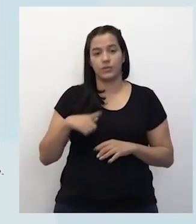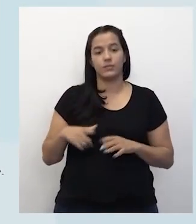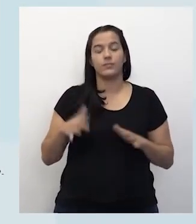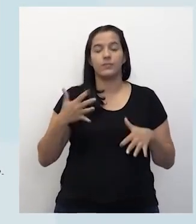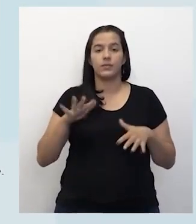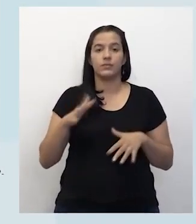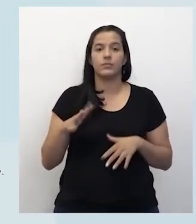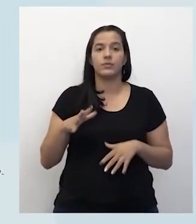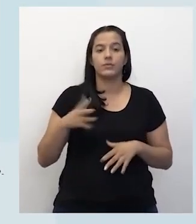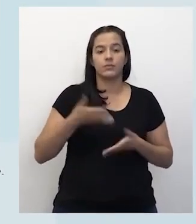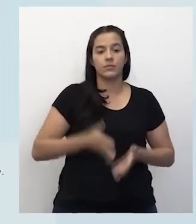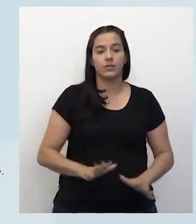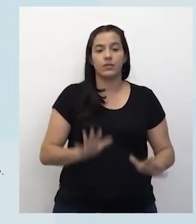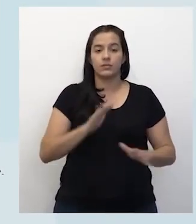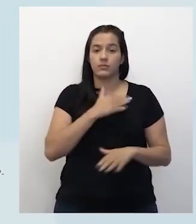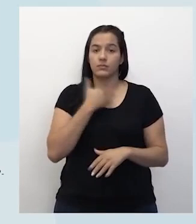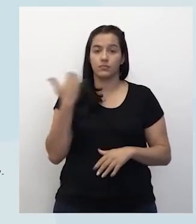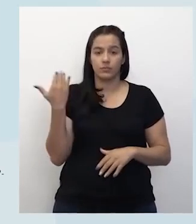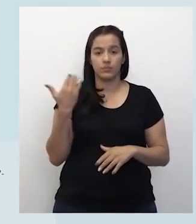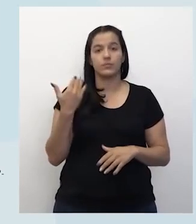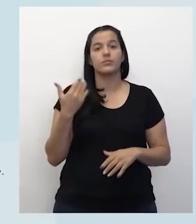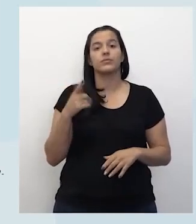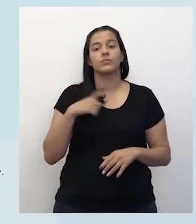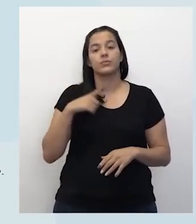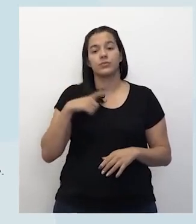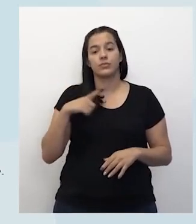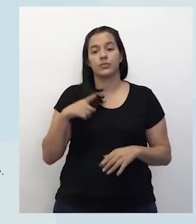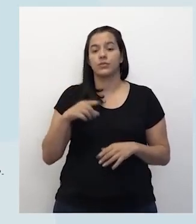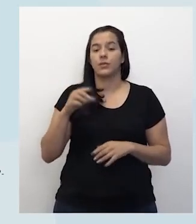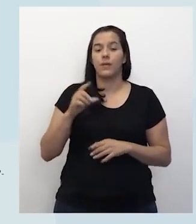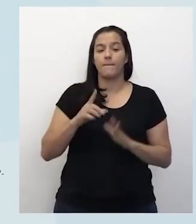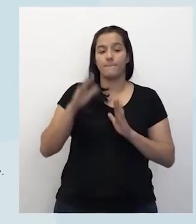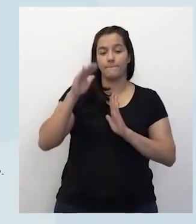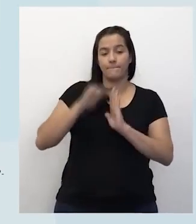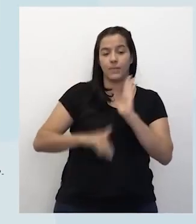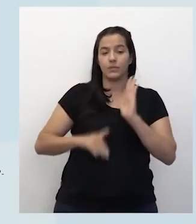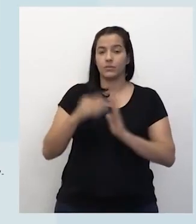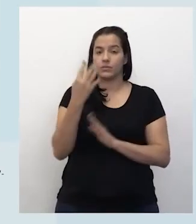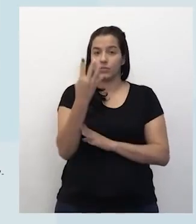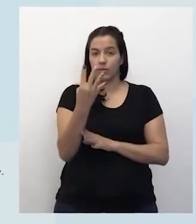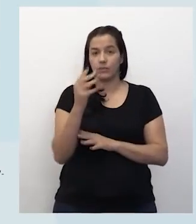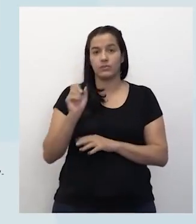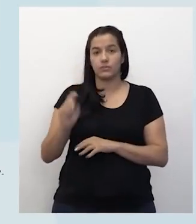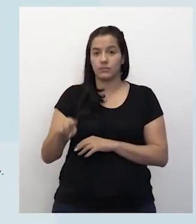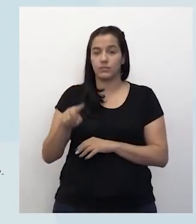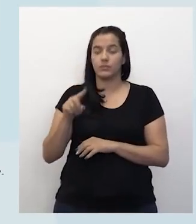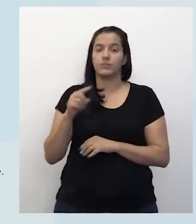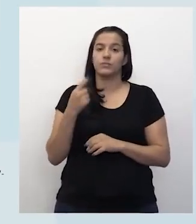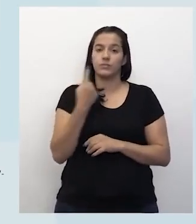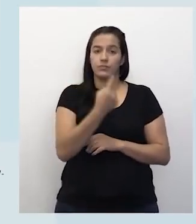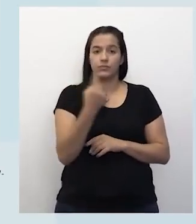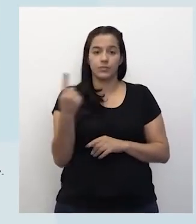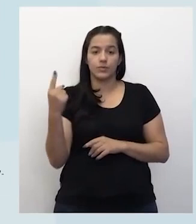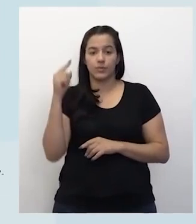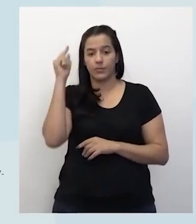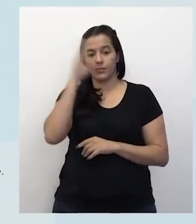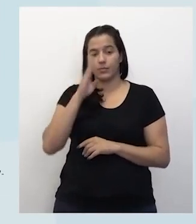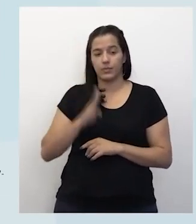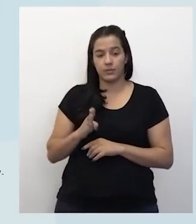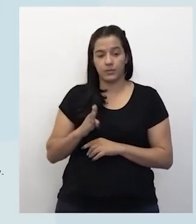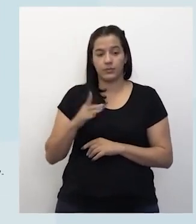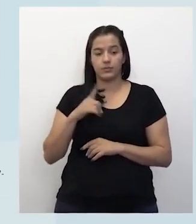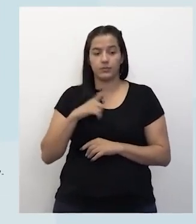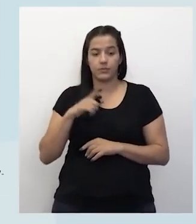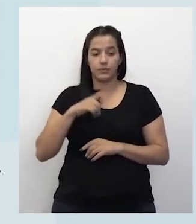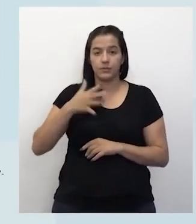de mortalidade, né, para cada 1.000 habitantes. Então temos lá menos de 4, né, mortes a cada 1.000 habitantes, que é o Brasil acaba